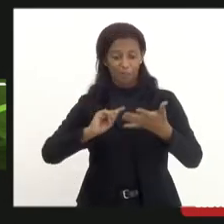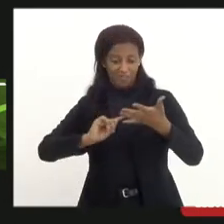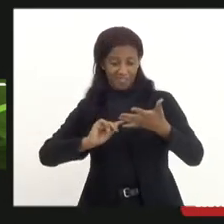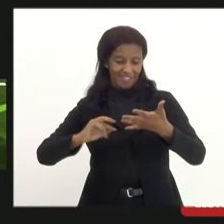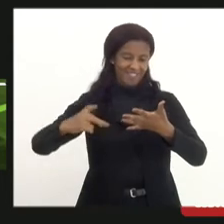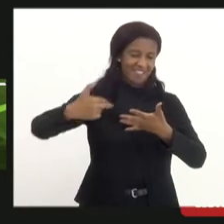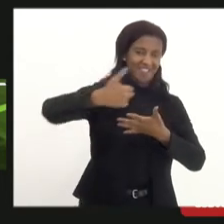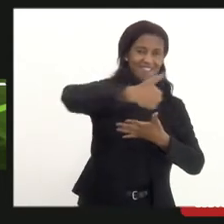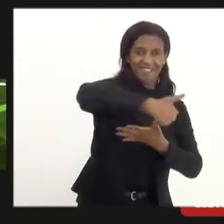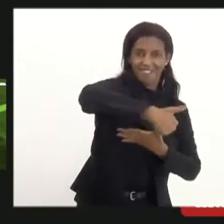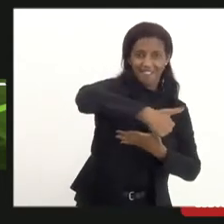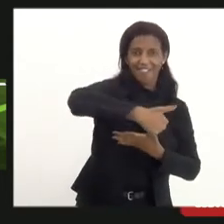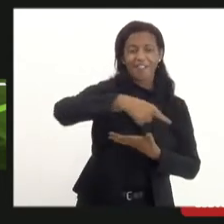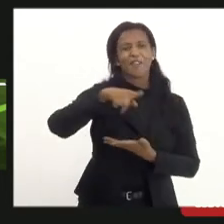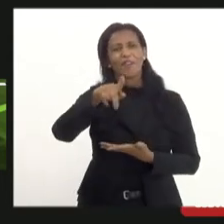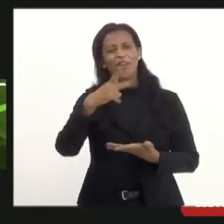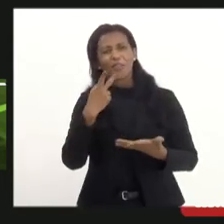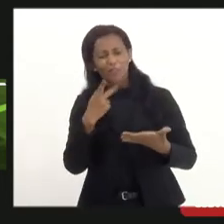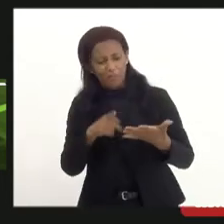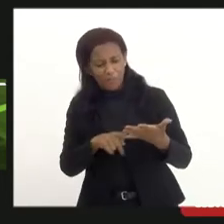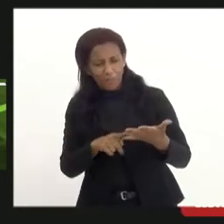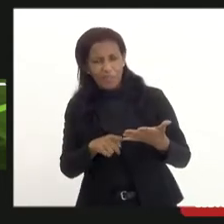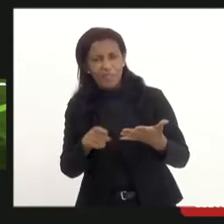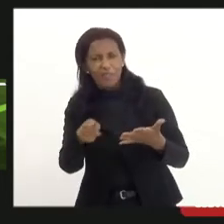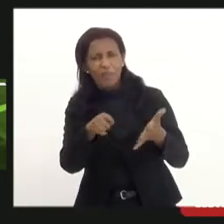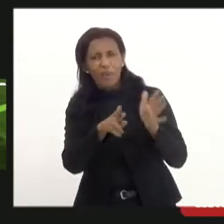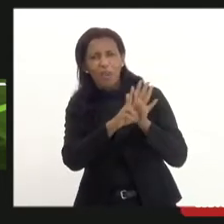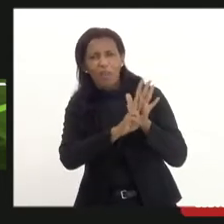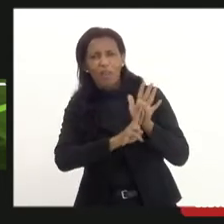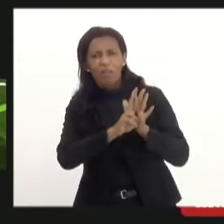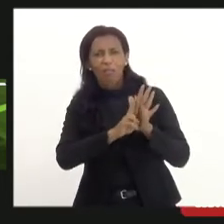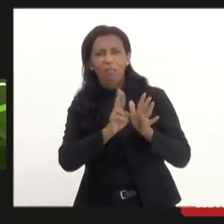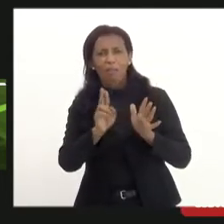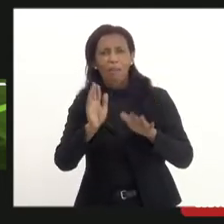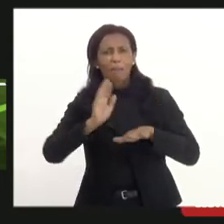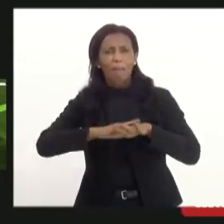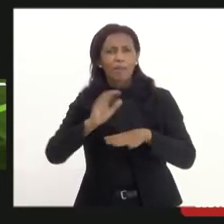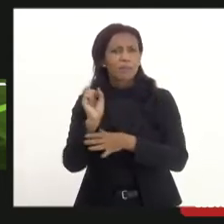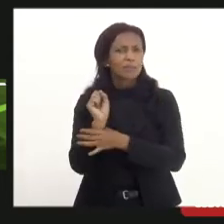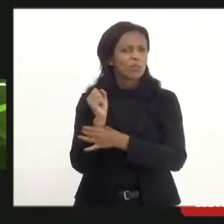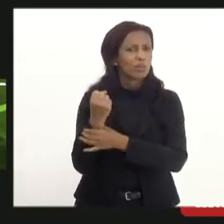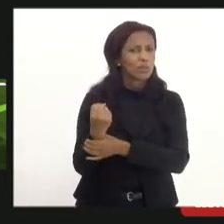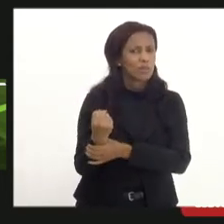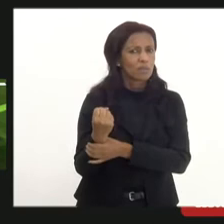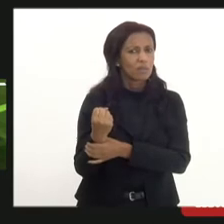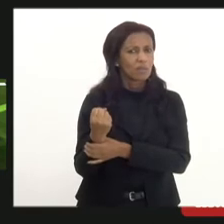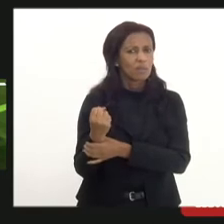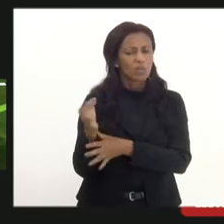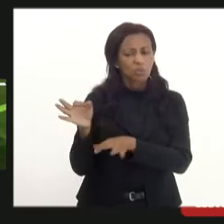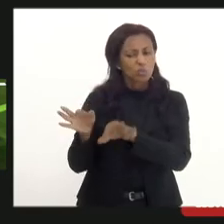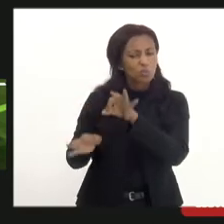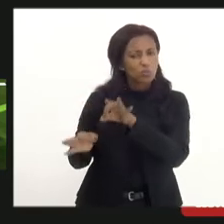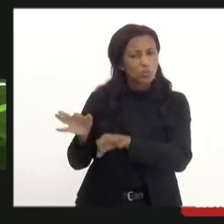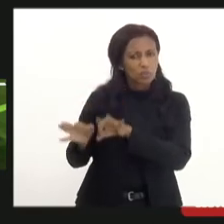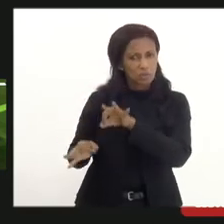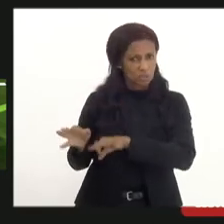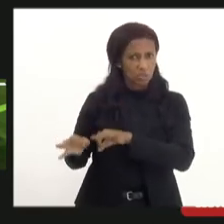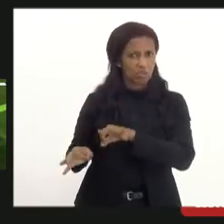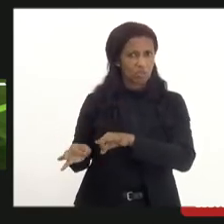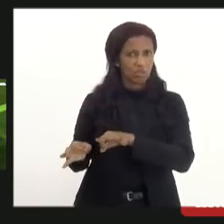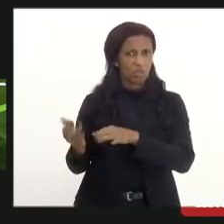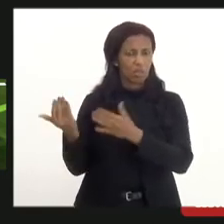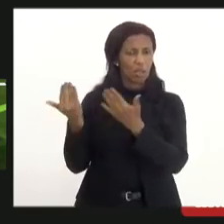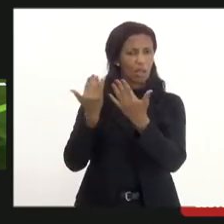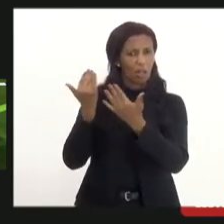Você falou com relação à parte regulatória e mais segurança jurídica, né, em